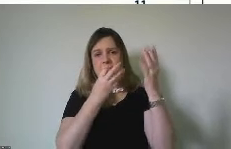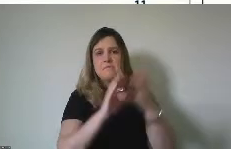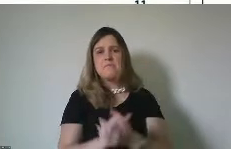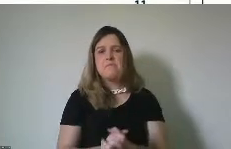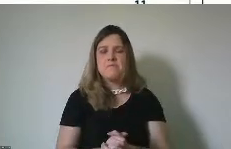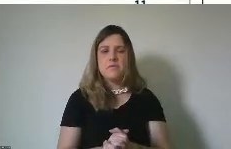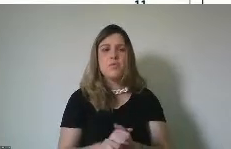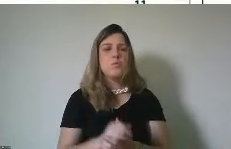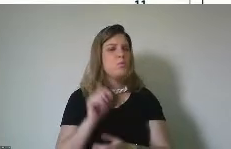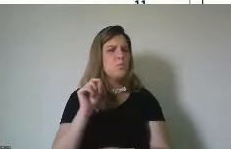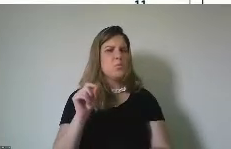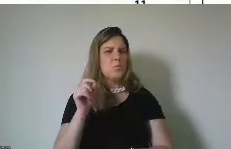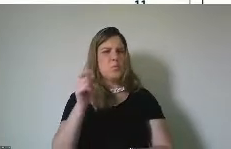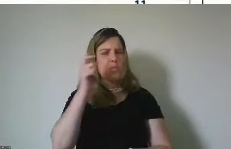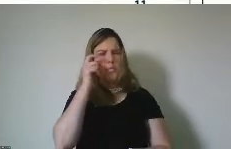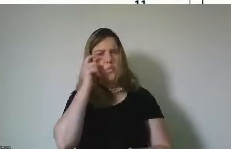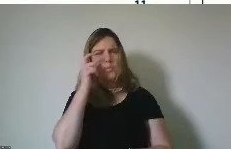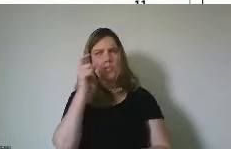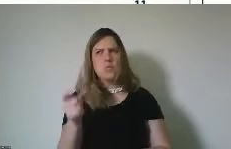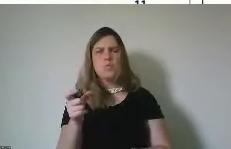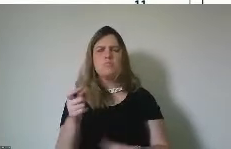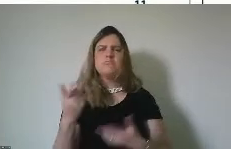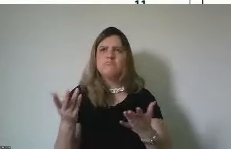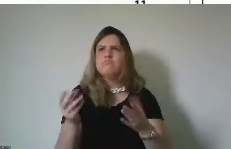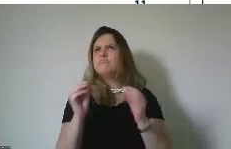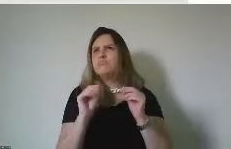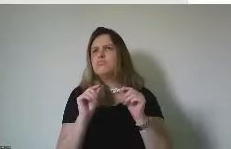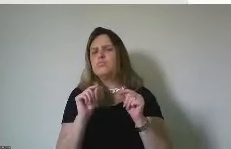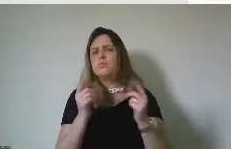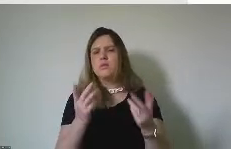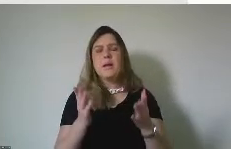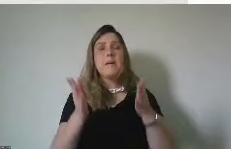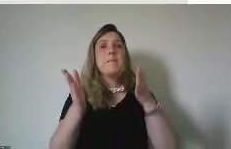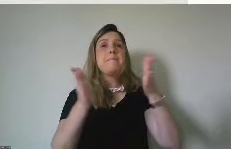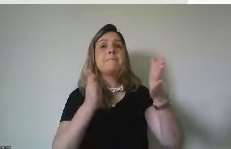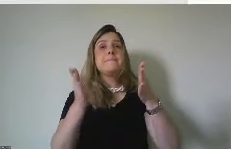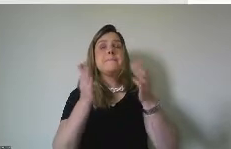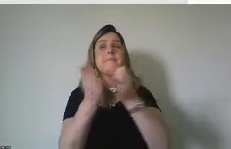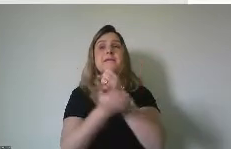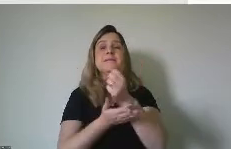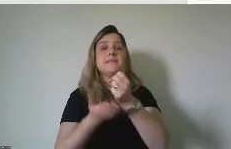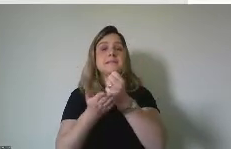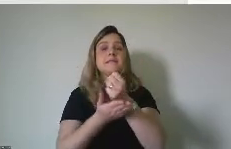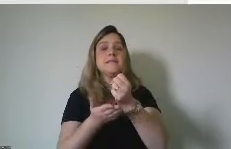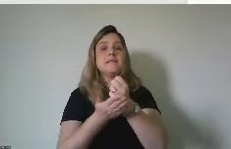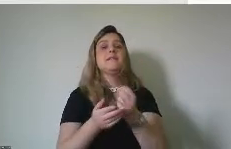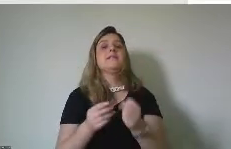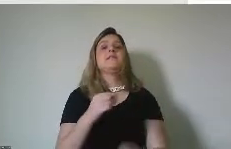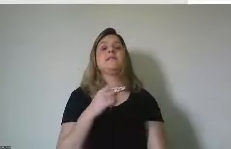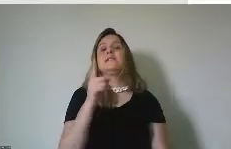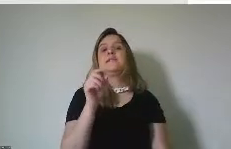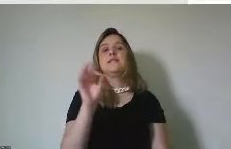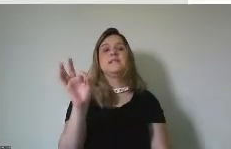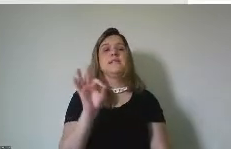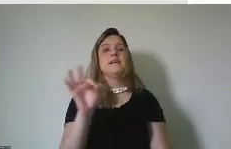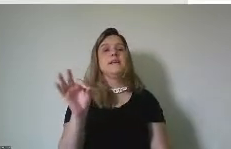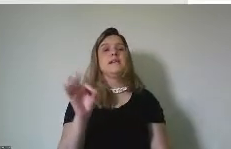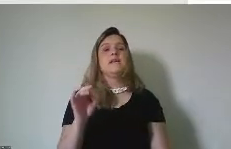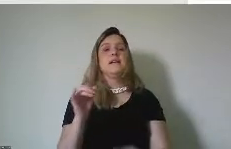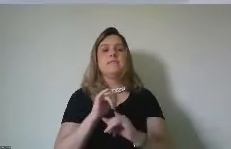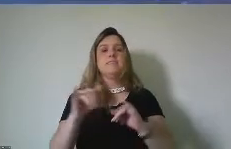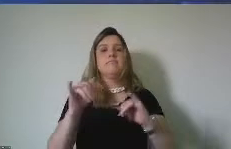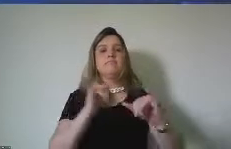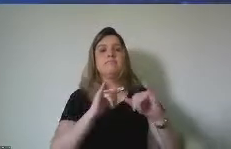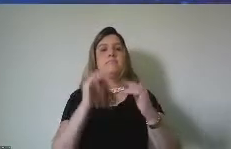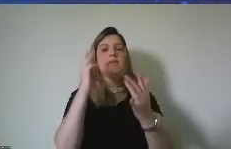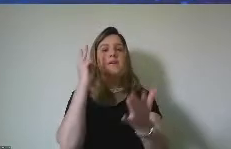interessantíssimo é que basicamente sem transmissão não tem influência sobre